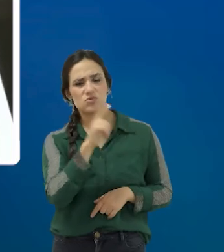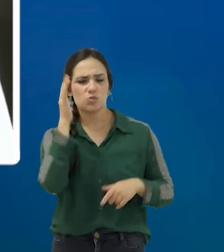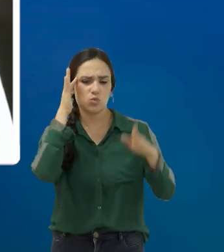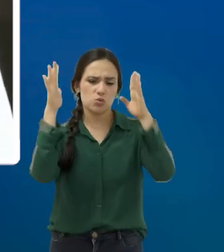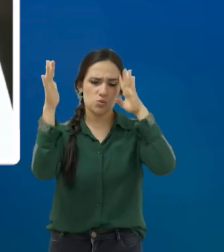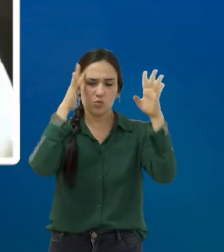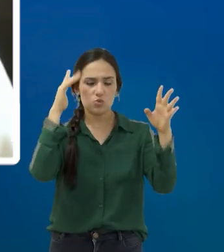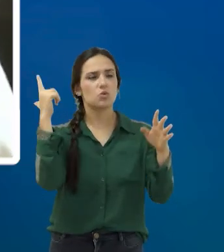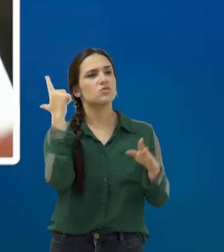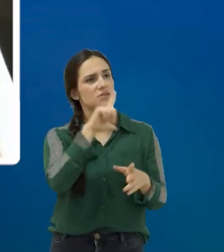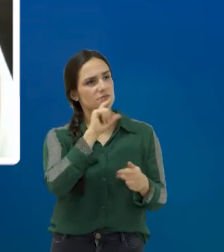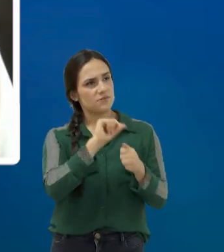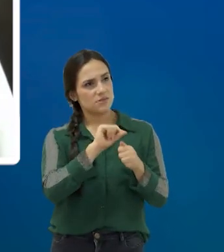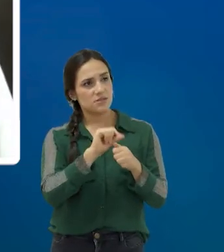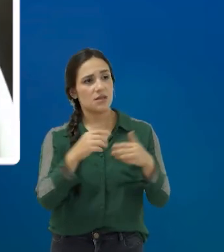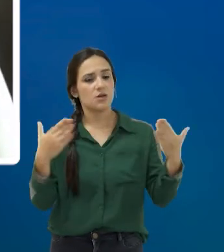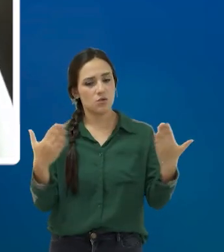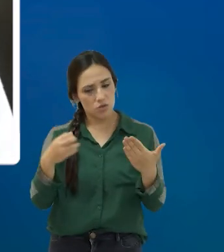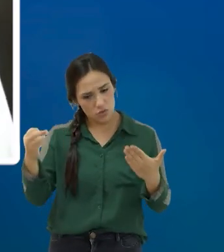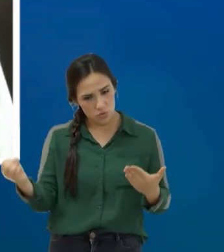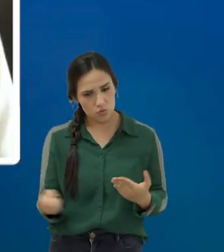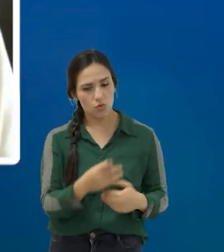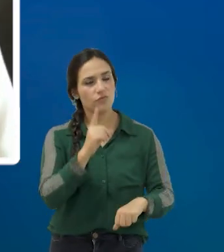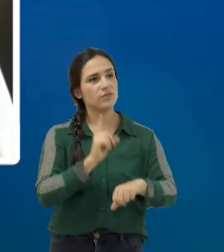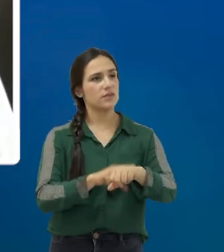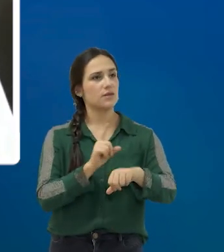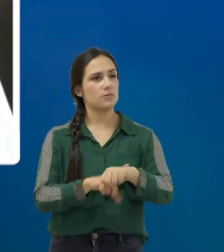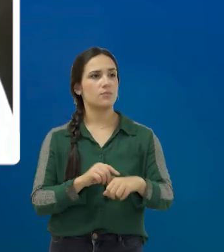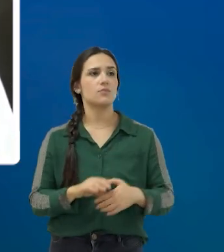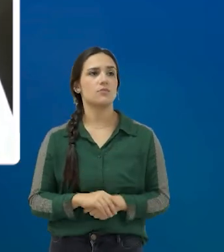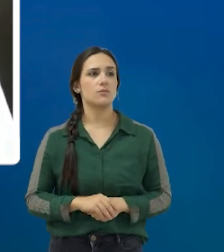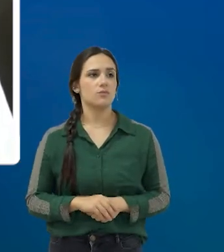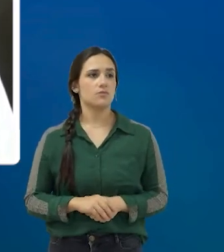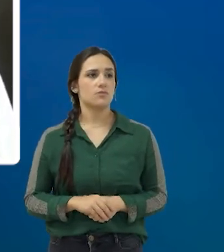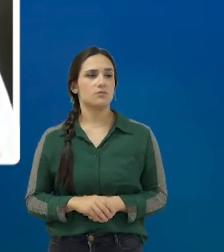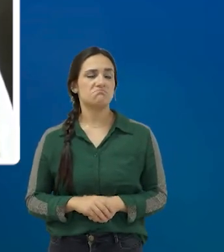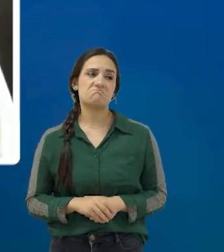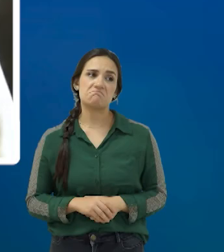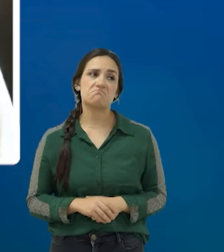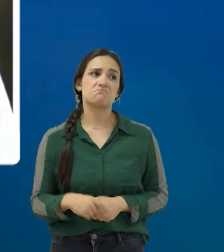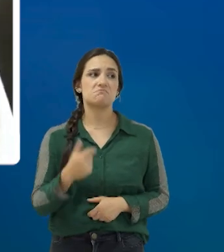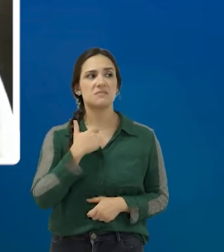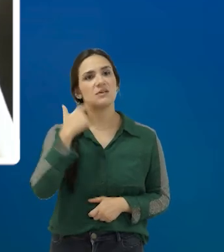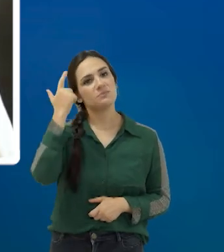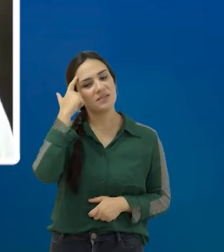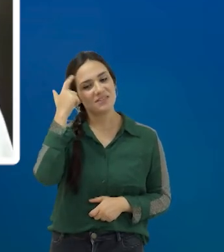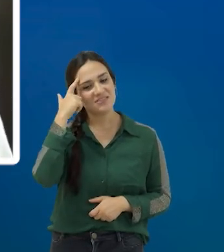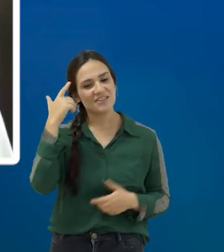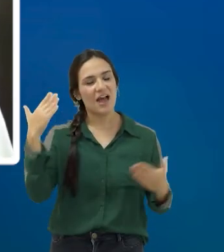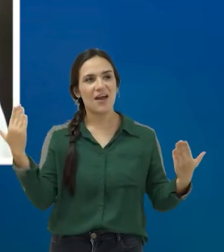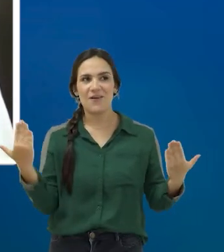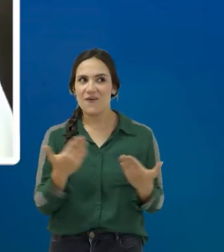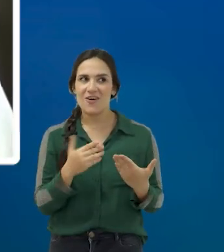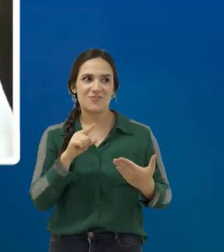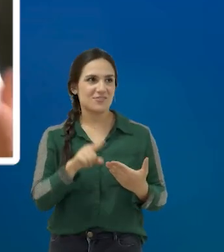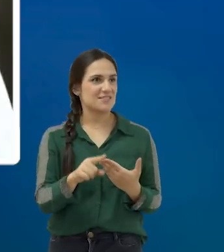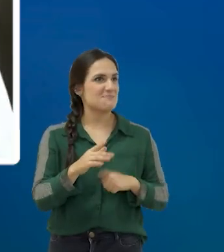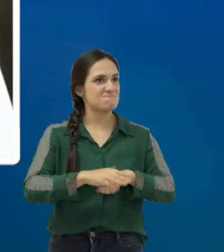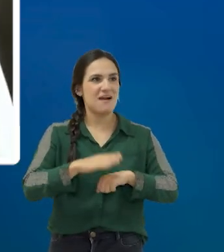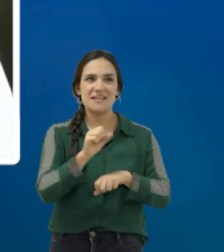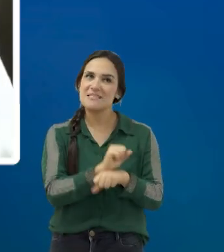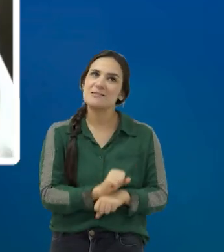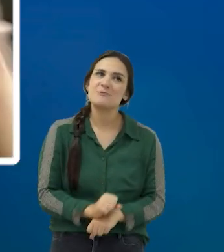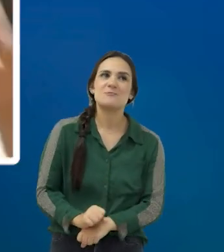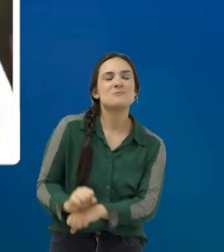consiga realizar todos os seus sonhos e que nessa nova etapa da sua vida, eu acho que o brilho,